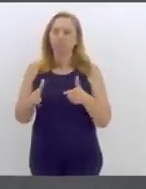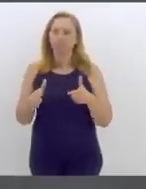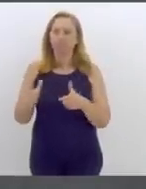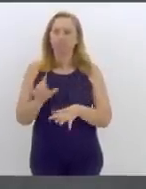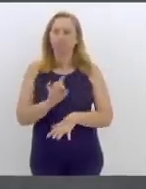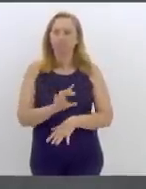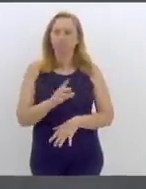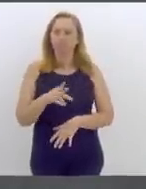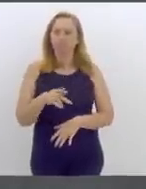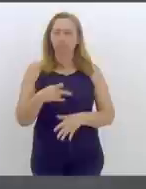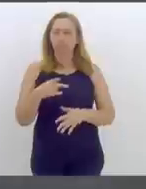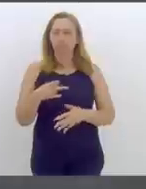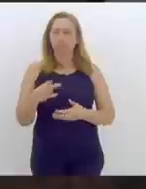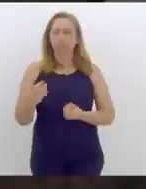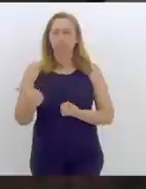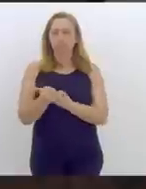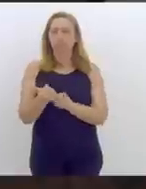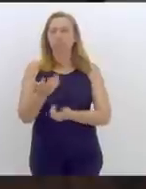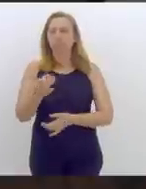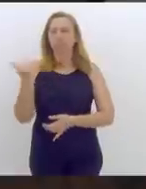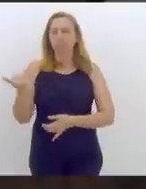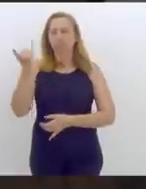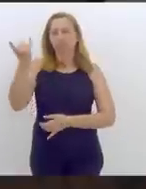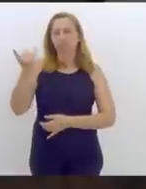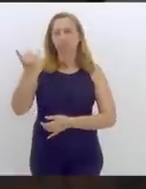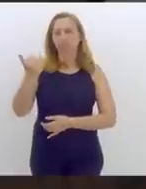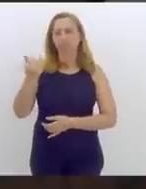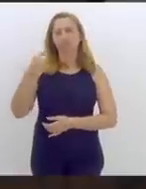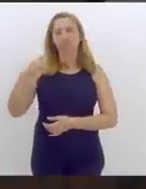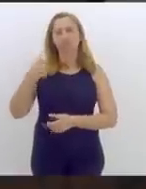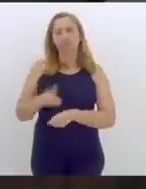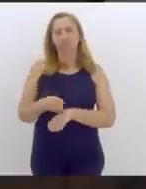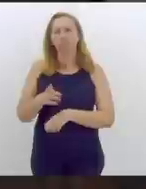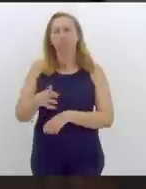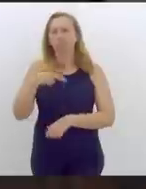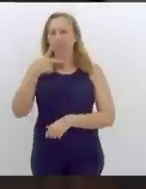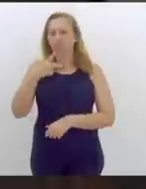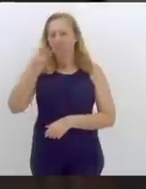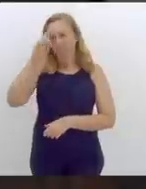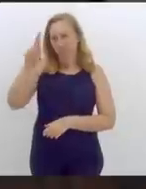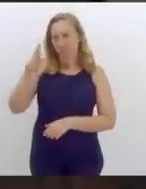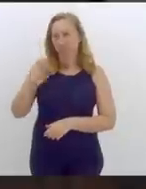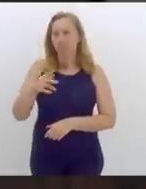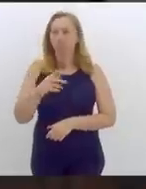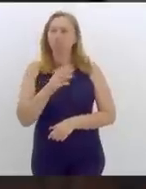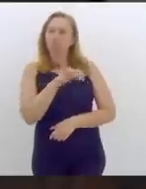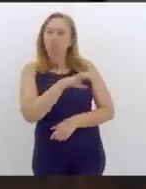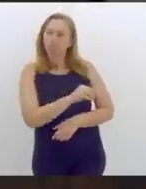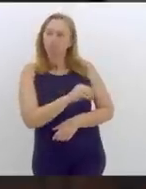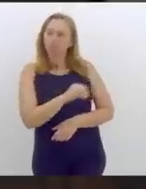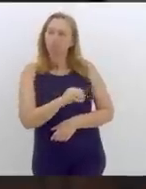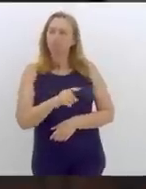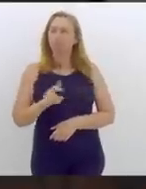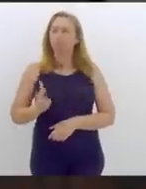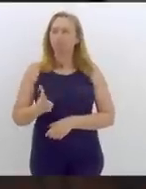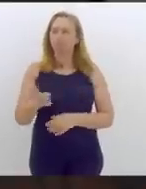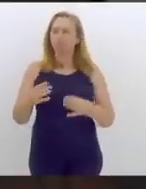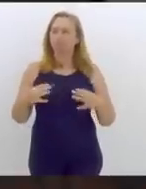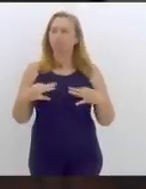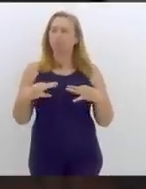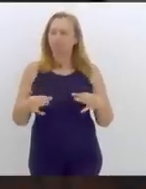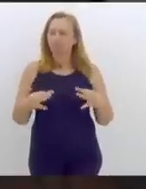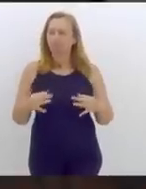só título de colaboração importante que você colocou aqui eu tenho certeza de tanto Gualberto aqui quanto eu colocamos sempre nosso gabinete à disposição